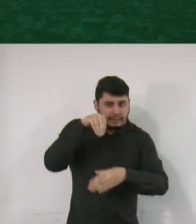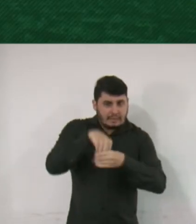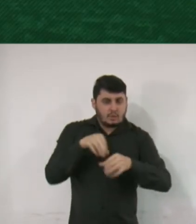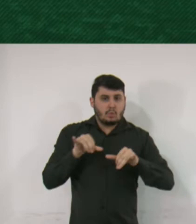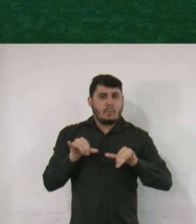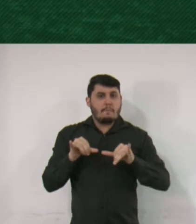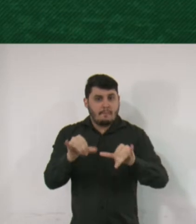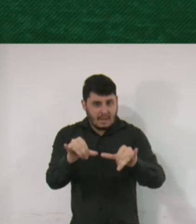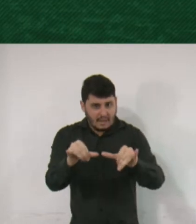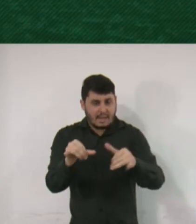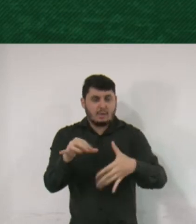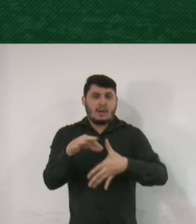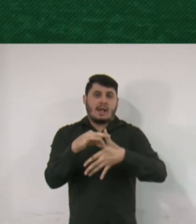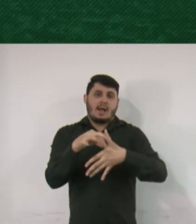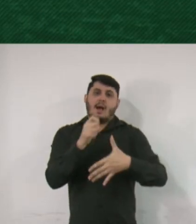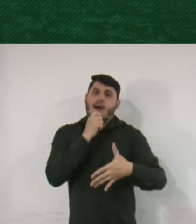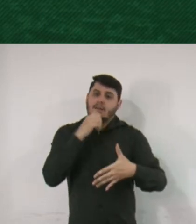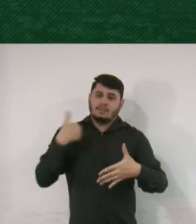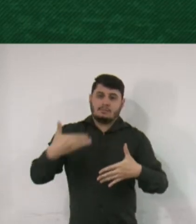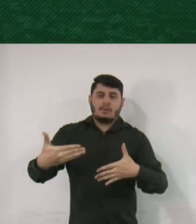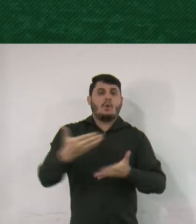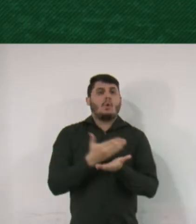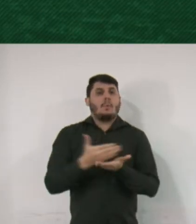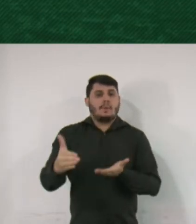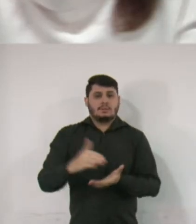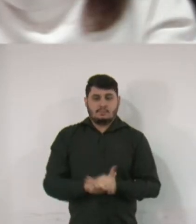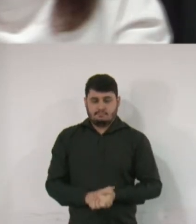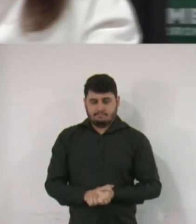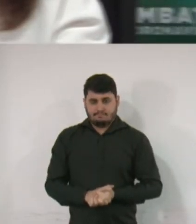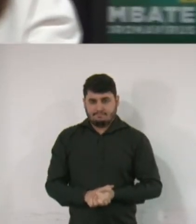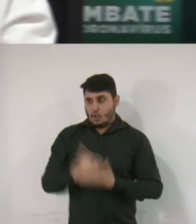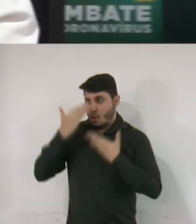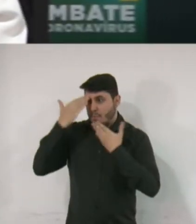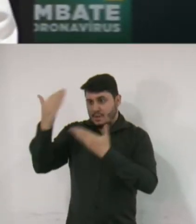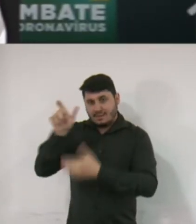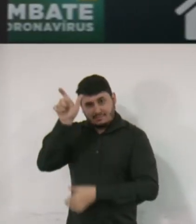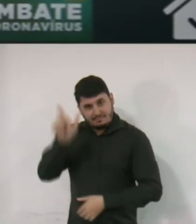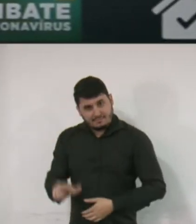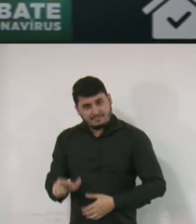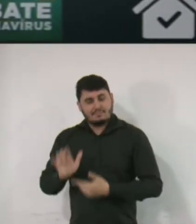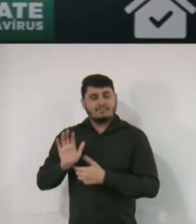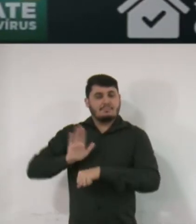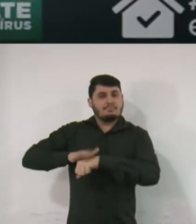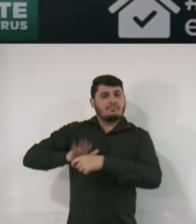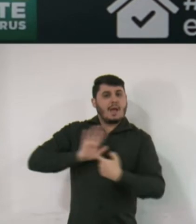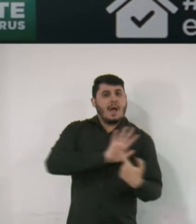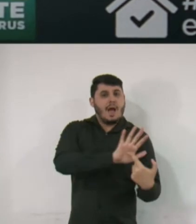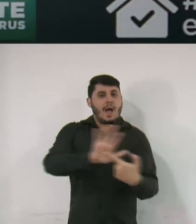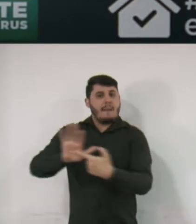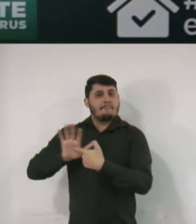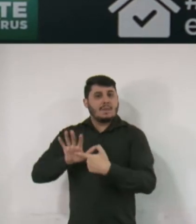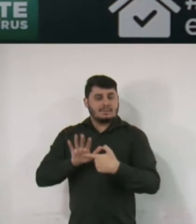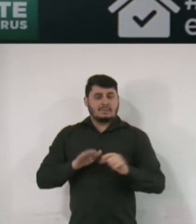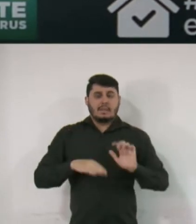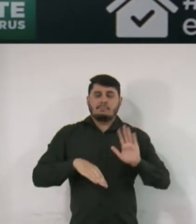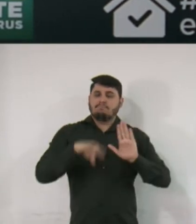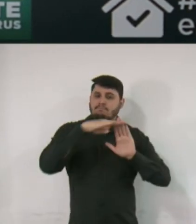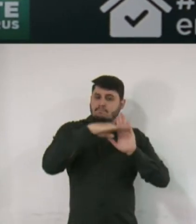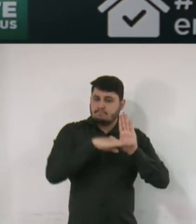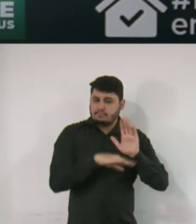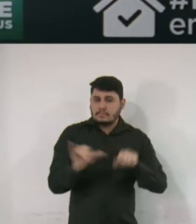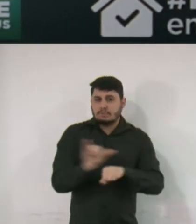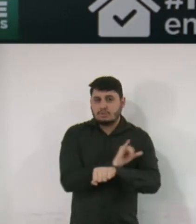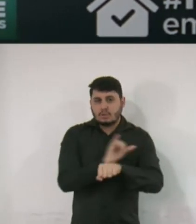Obrigada, Matheus. Matheus acaba de apresentar os protocolos de segurança